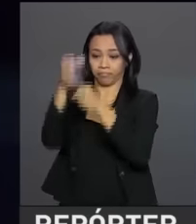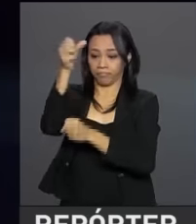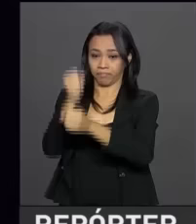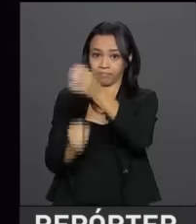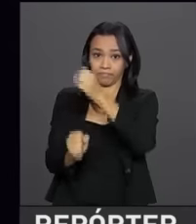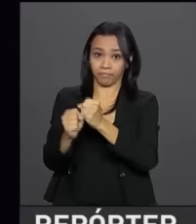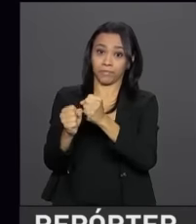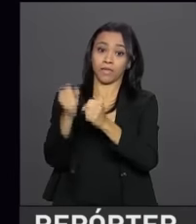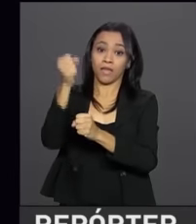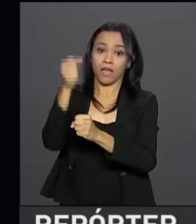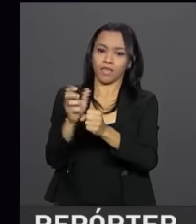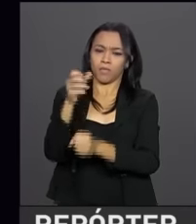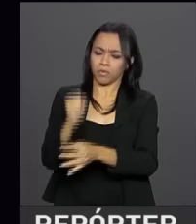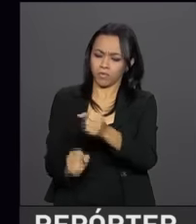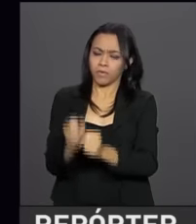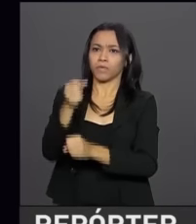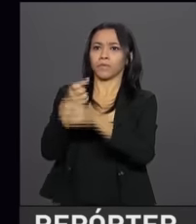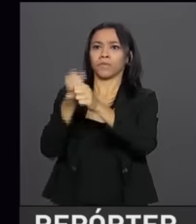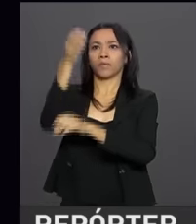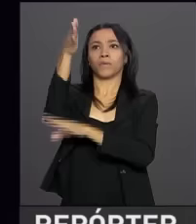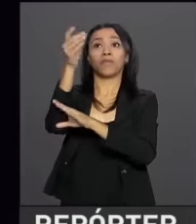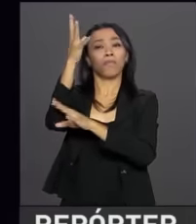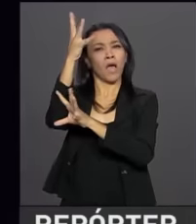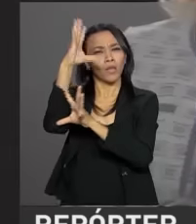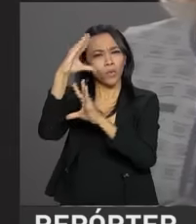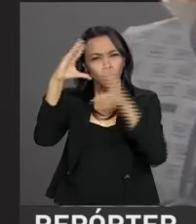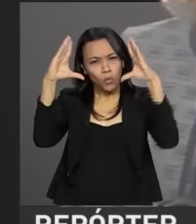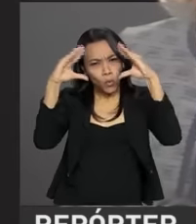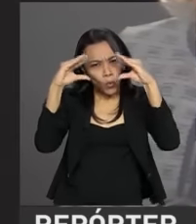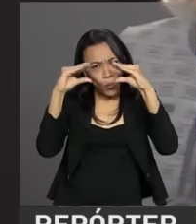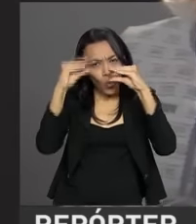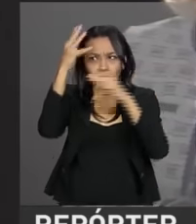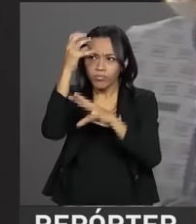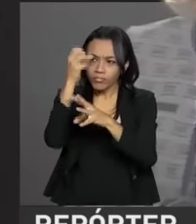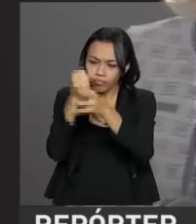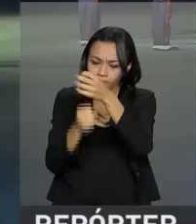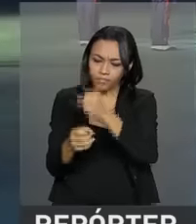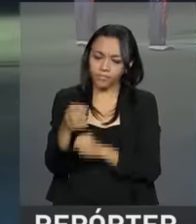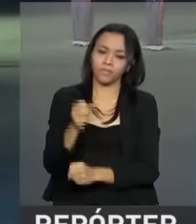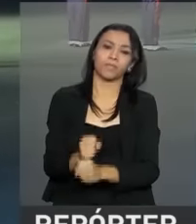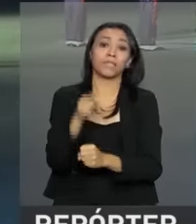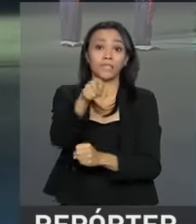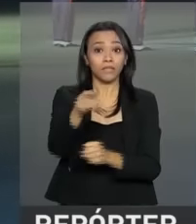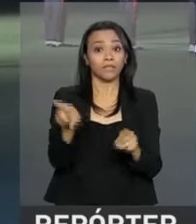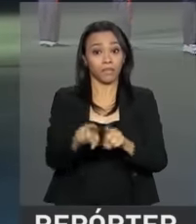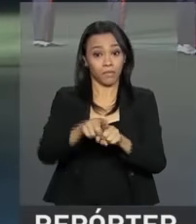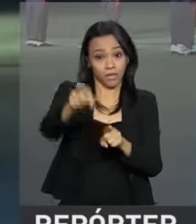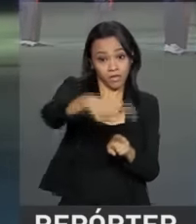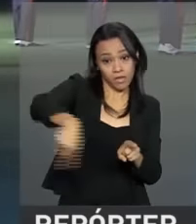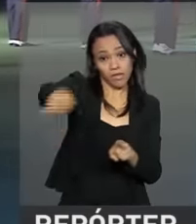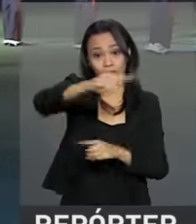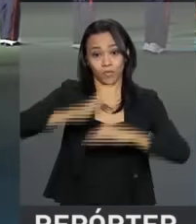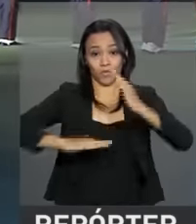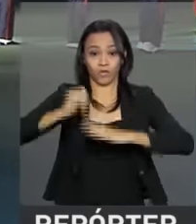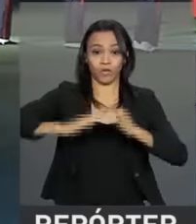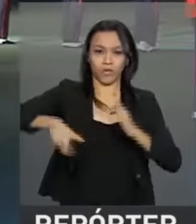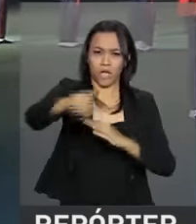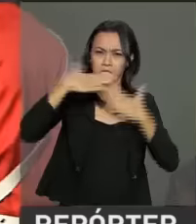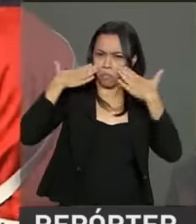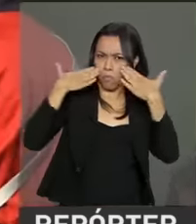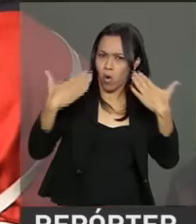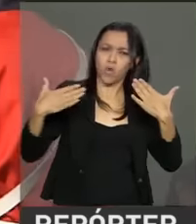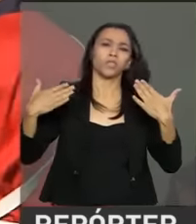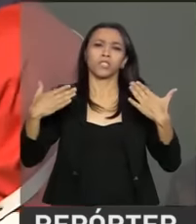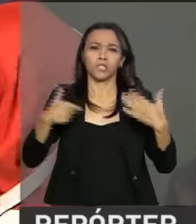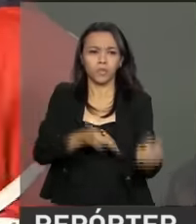no começo do dia e retirada ao entardecer. O evento também permite que os fuzileiros navais mostrem que, além de